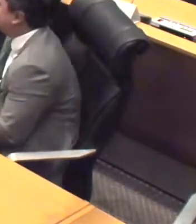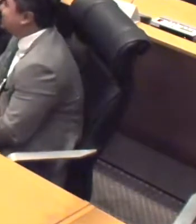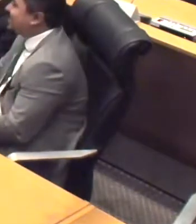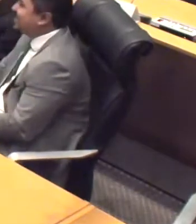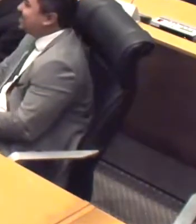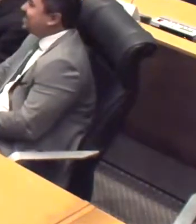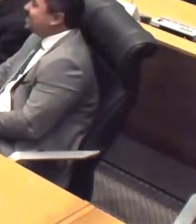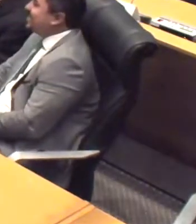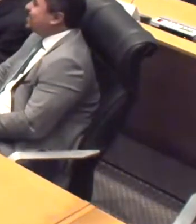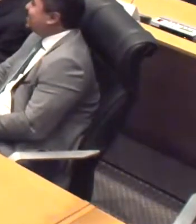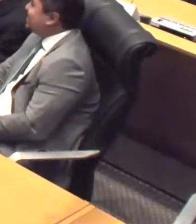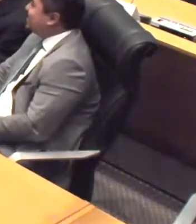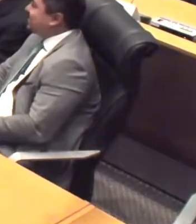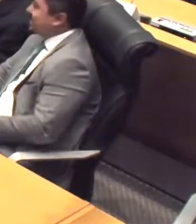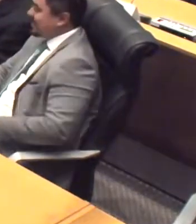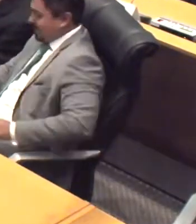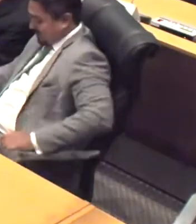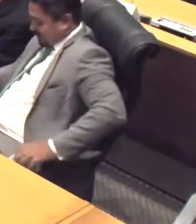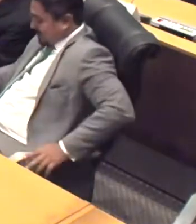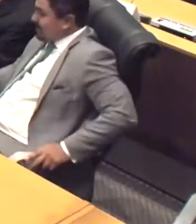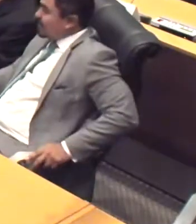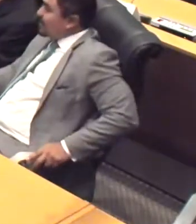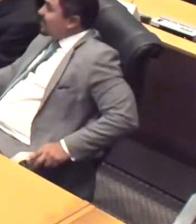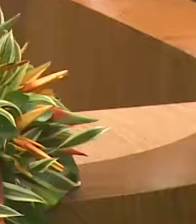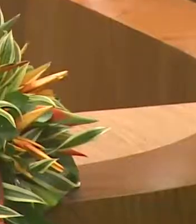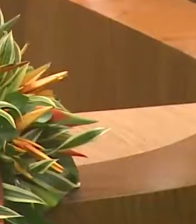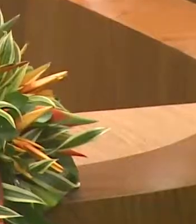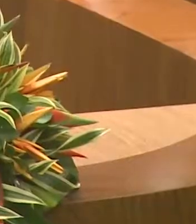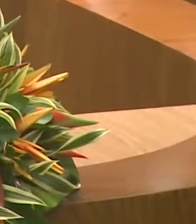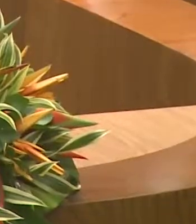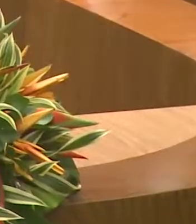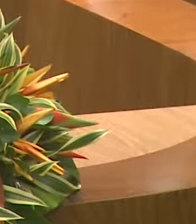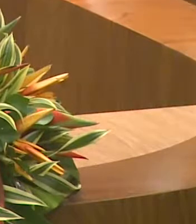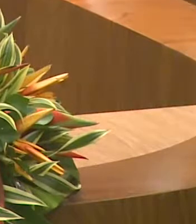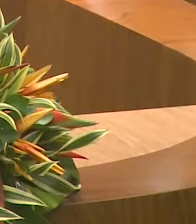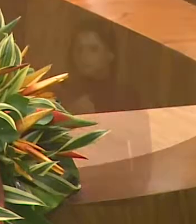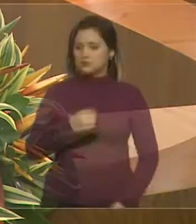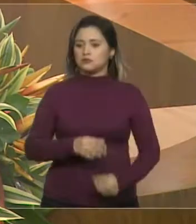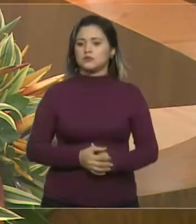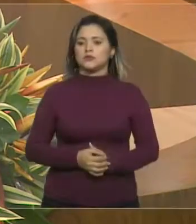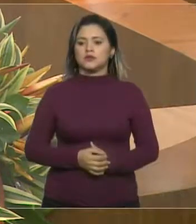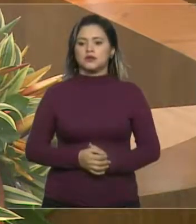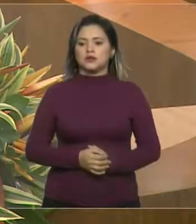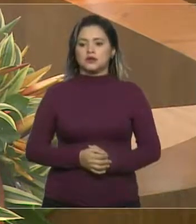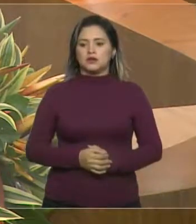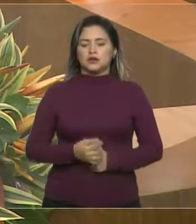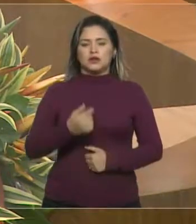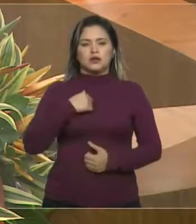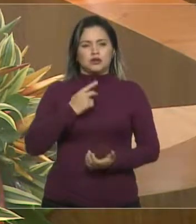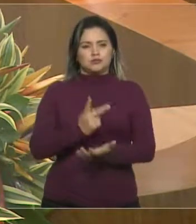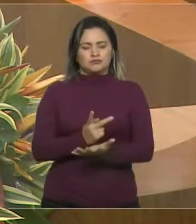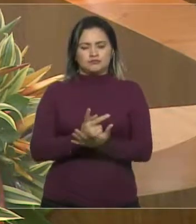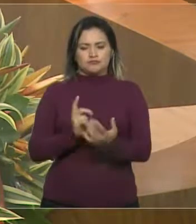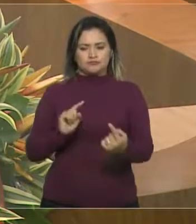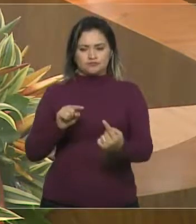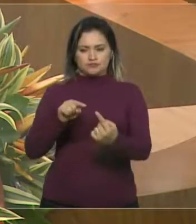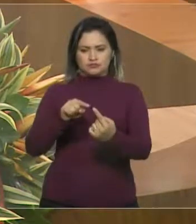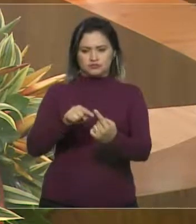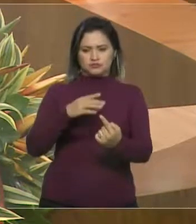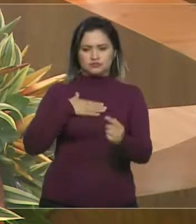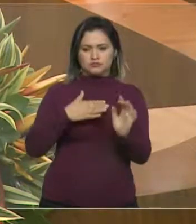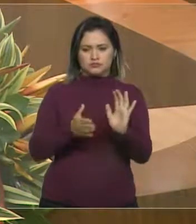Minhas senhoras e meus senhores, eu costumo ser objetivo em todas as minhas